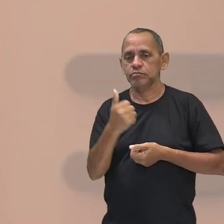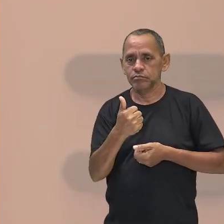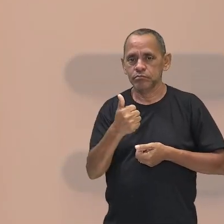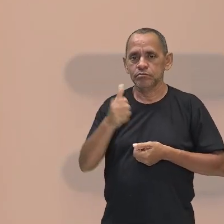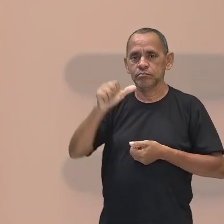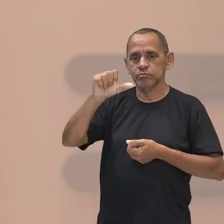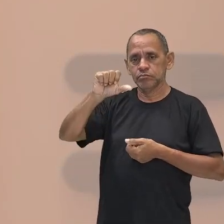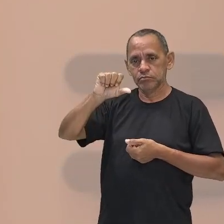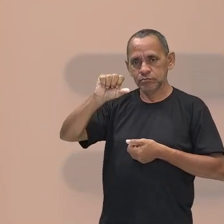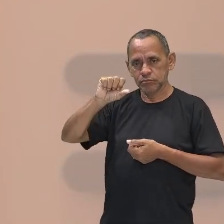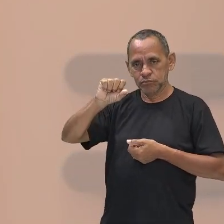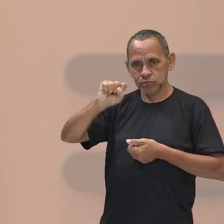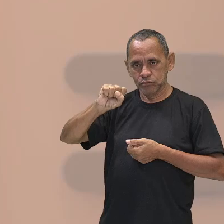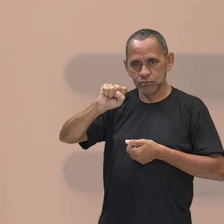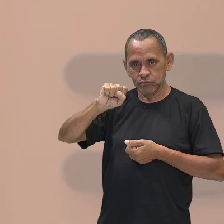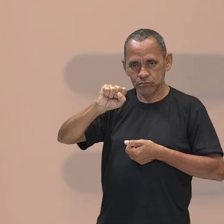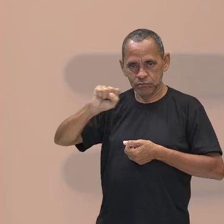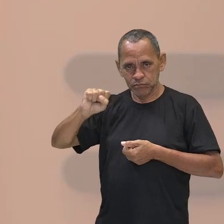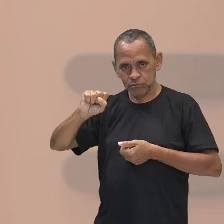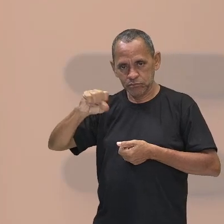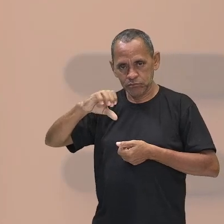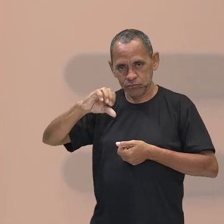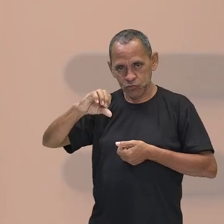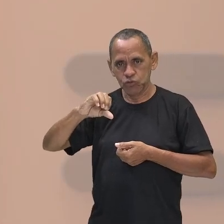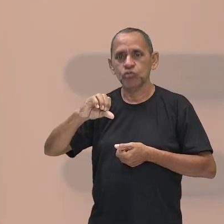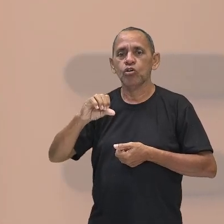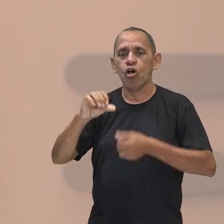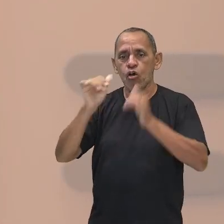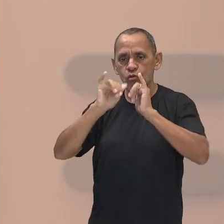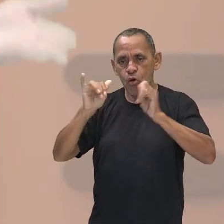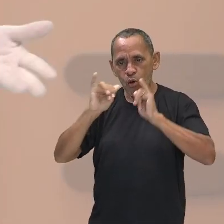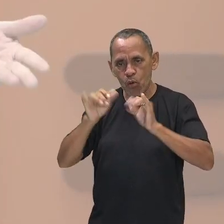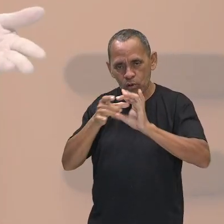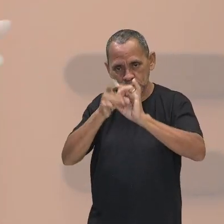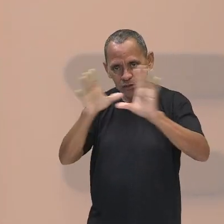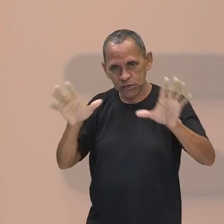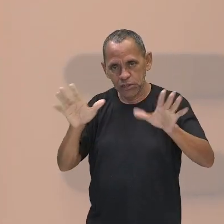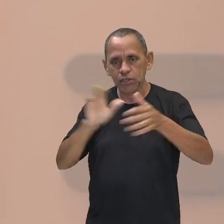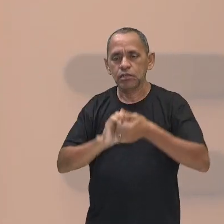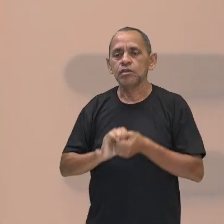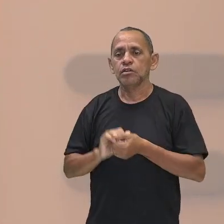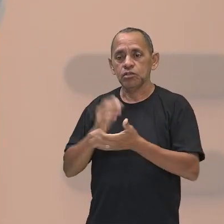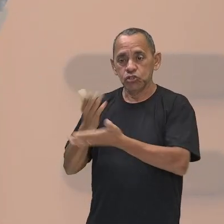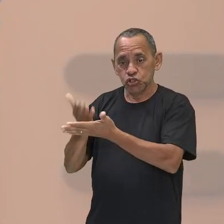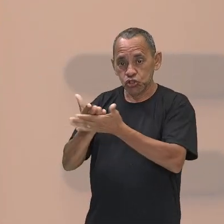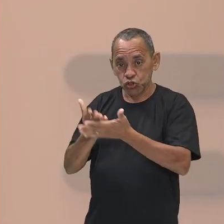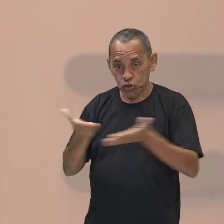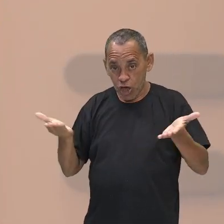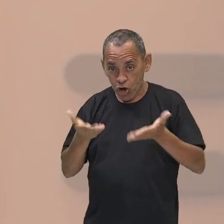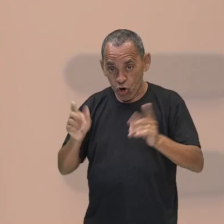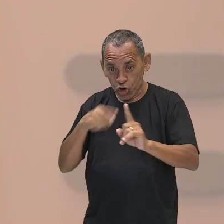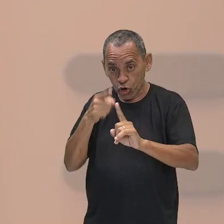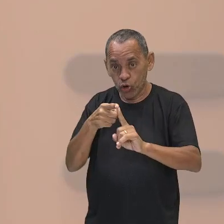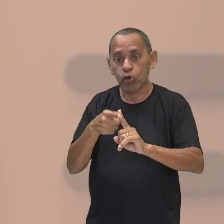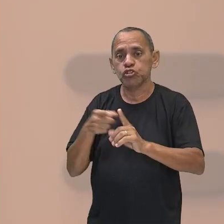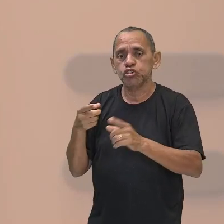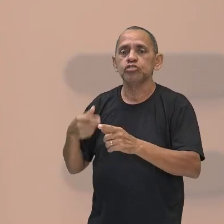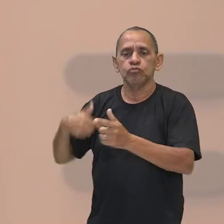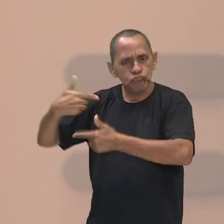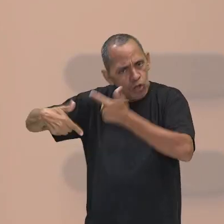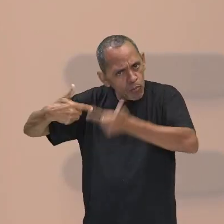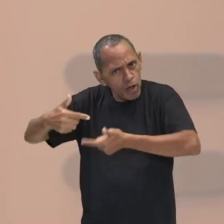então aí, né, essa proclamação da nossa república. Então, atingi meu objetivo, que era trabalhar nessa parte